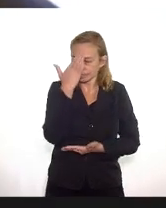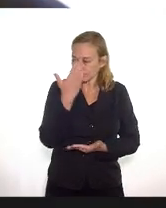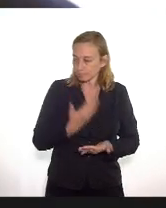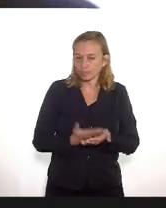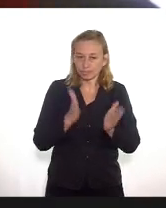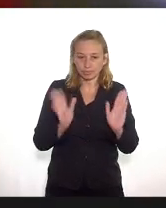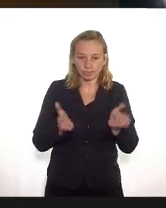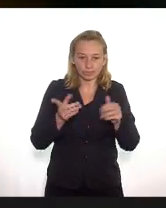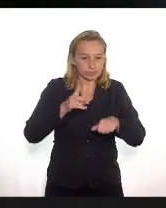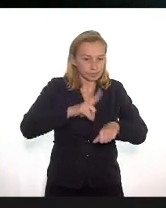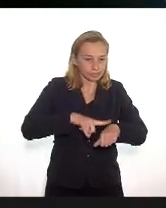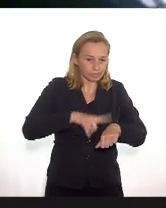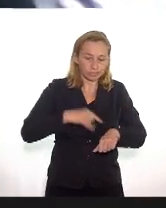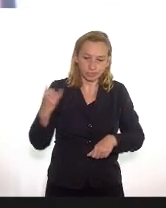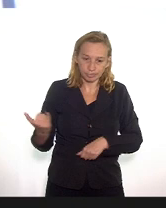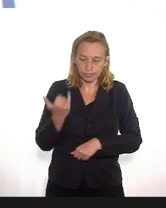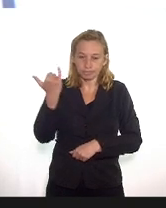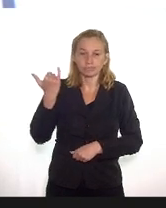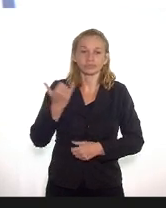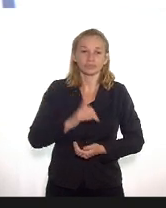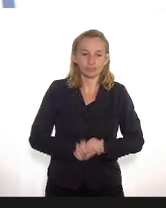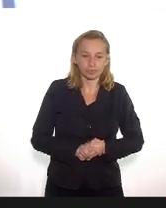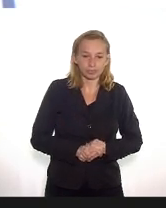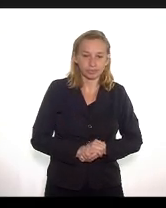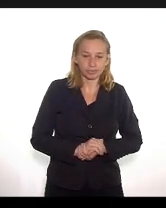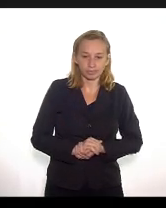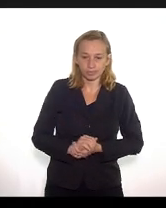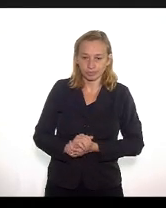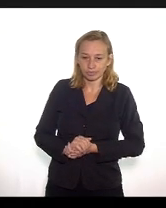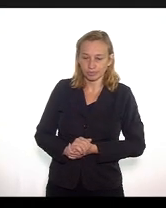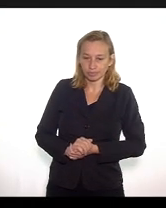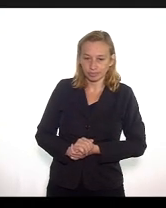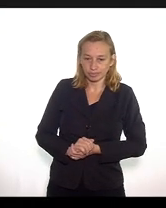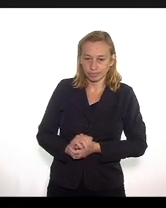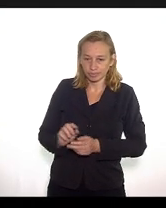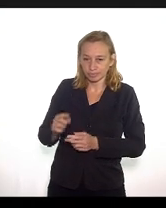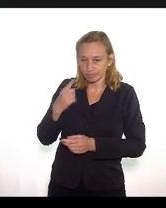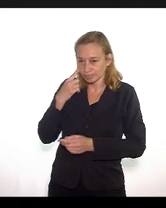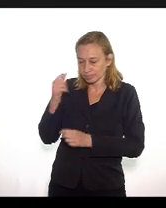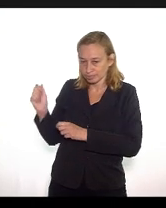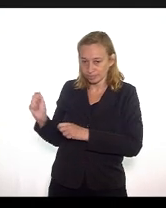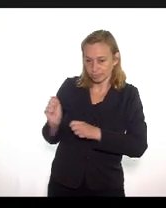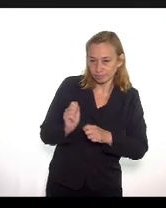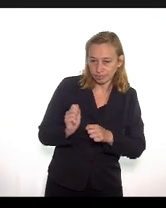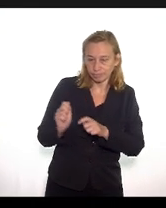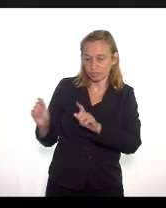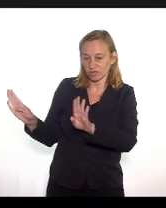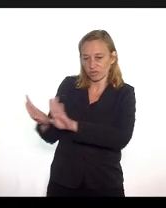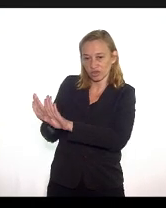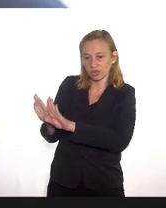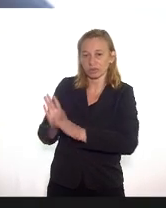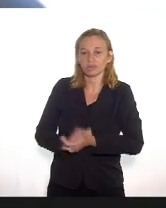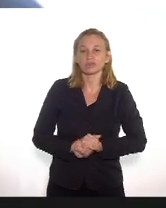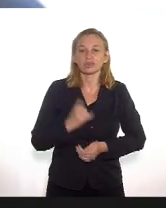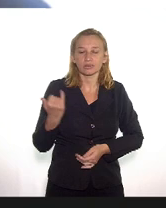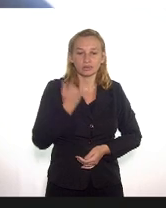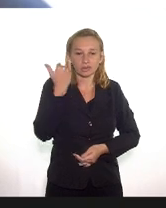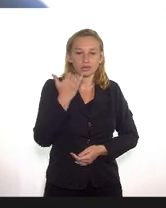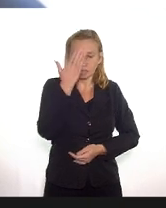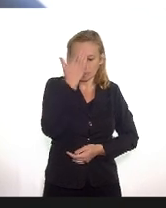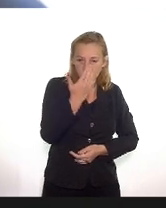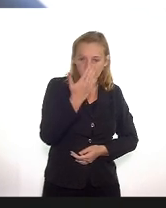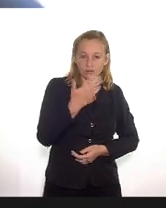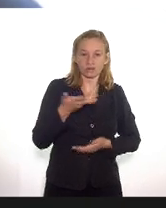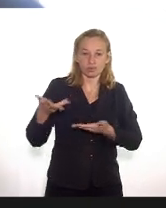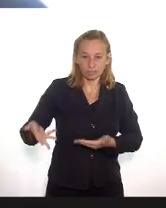é um momento extremamente importante. Deixa eu tirar um pouquinho dessa luz aqui. Um momento extremamente importante. Eu agradeço